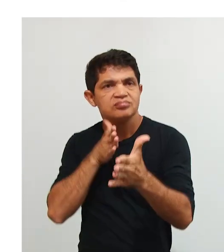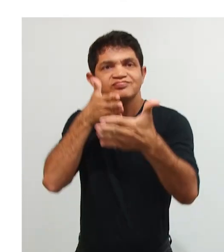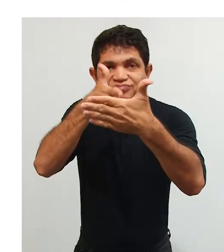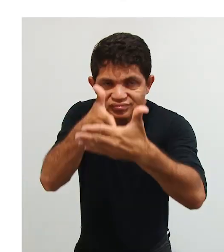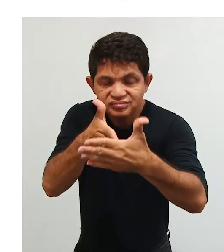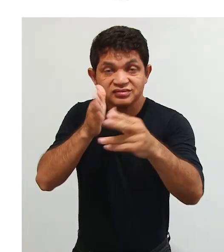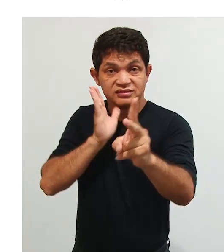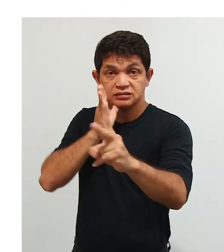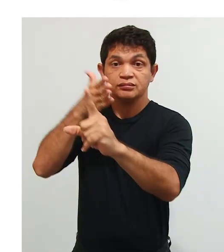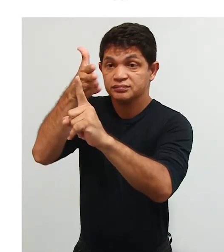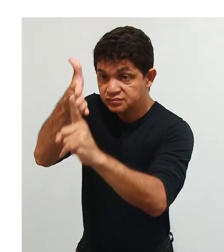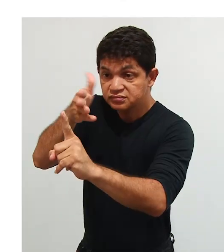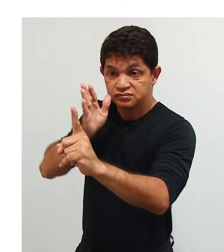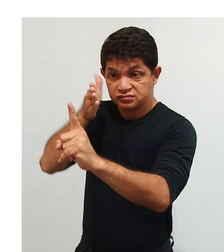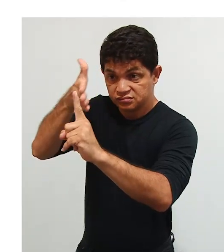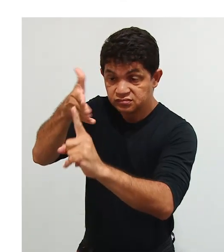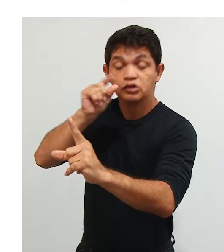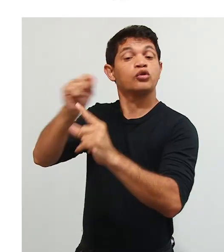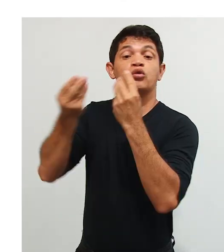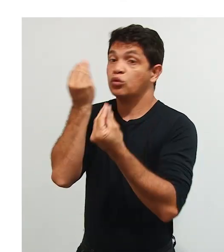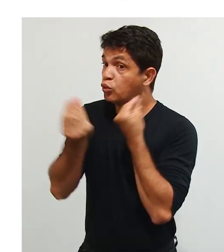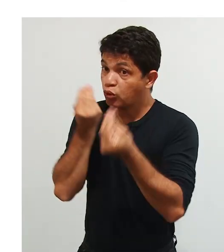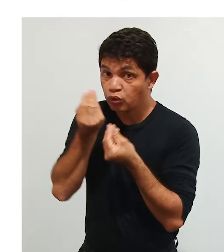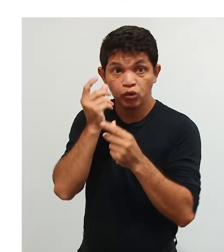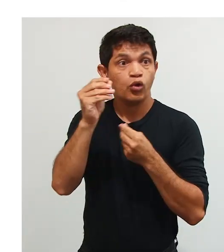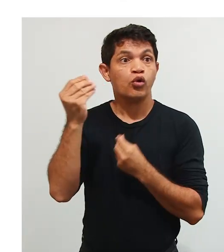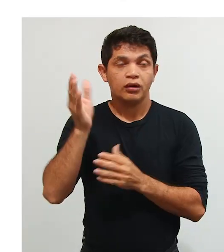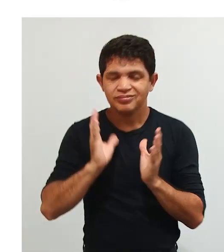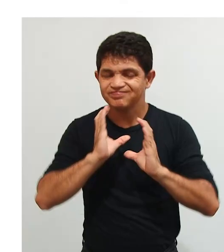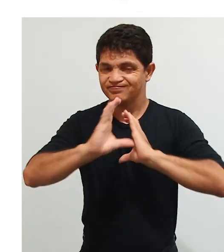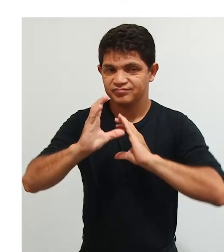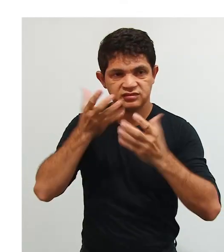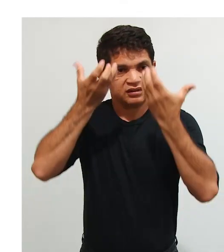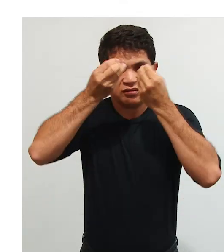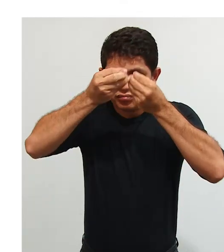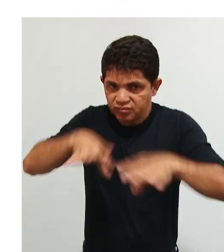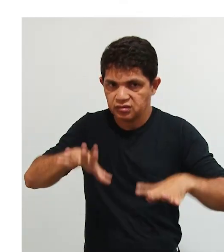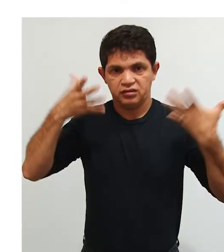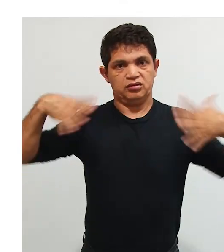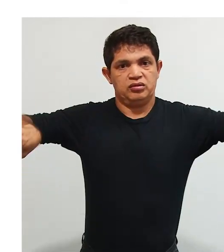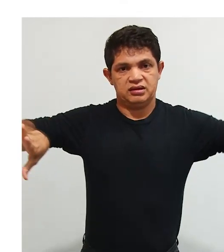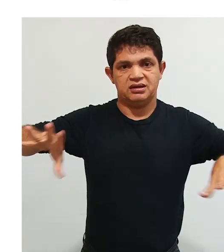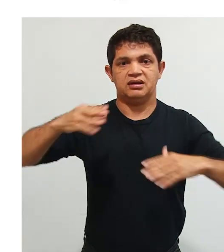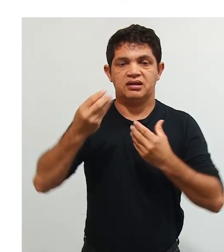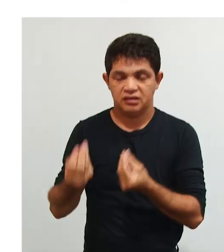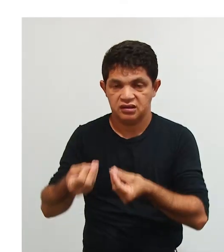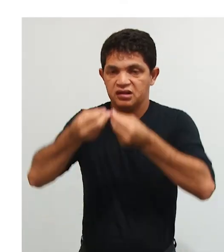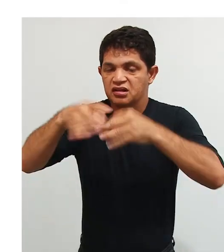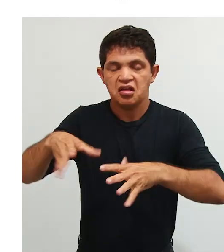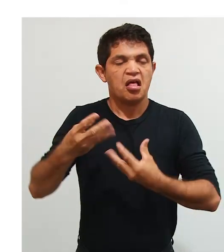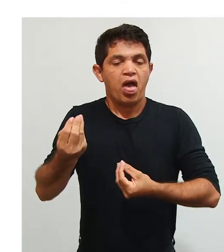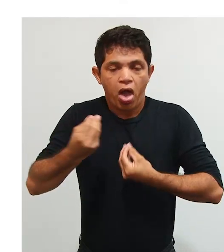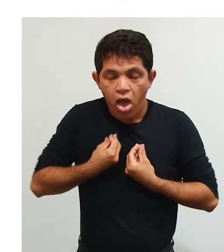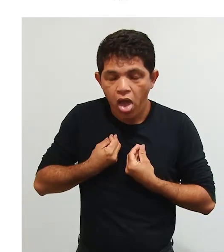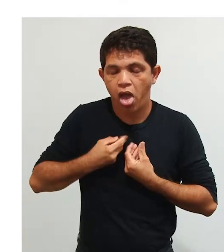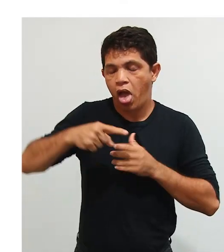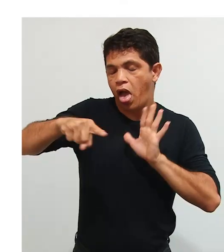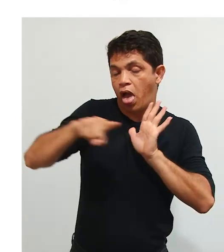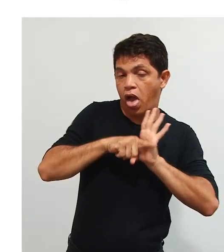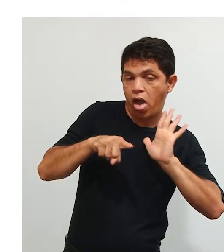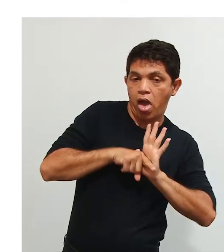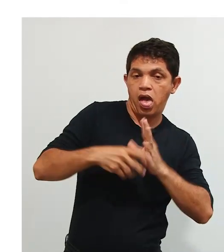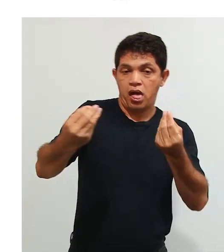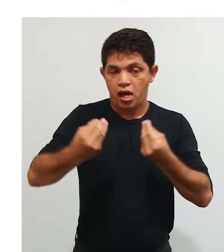essa comunicação? Quer dizer, eu quero que a situação fique mais complicada do que está? Eu quero trazer desconforto? Eu